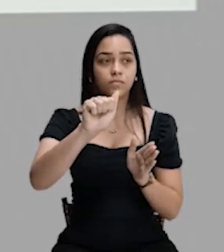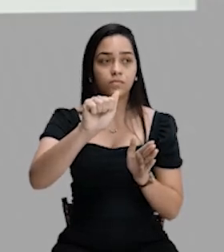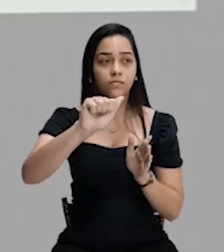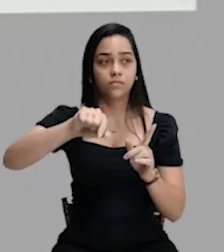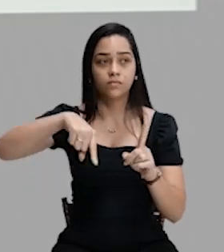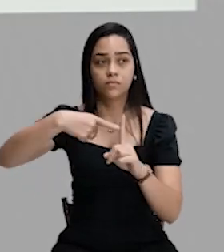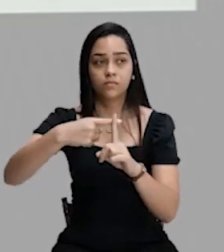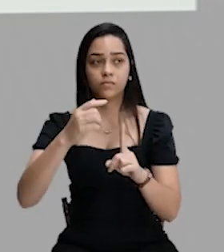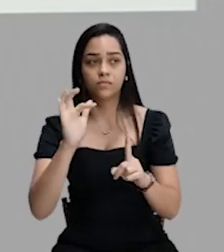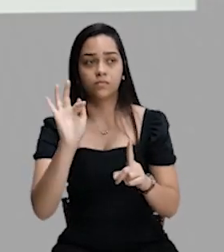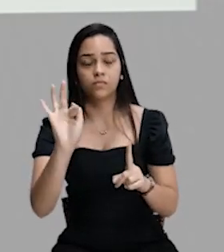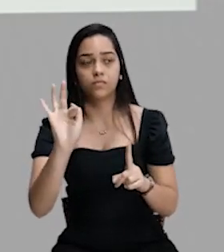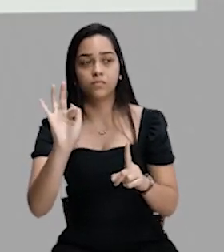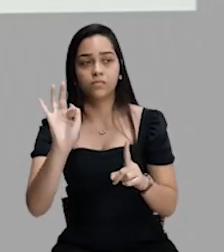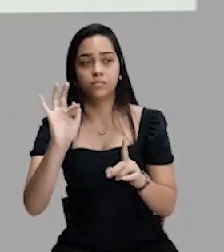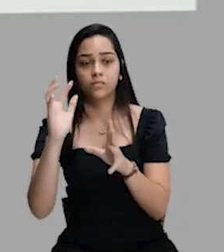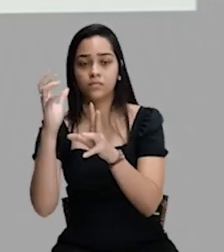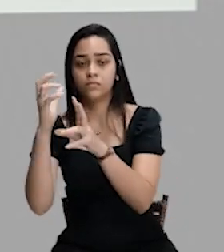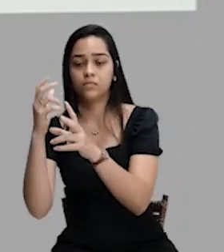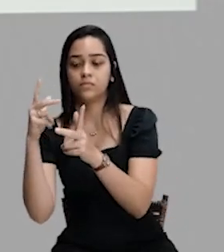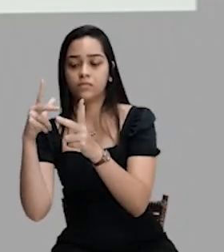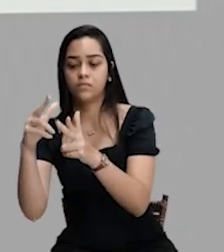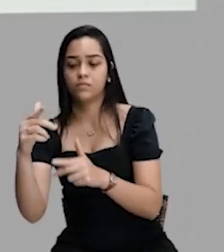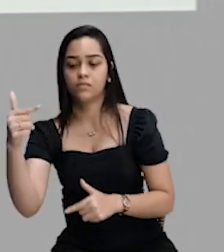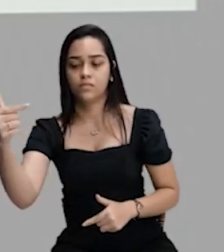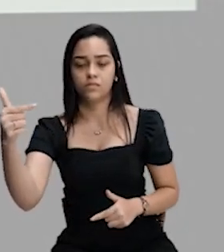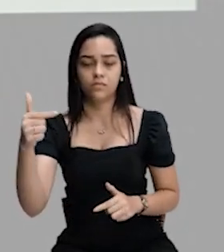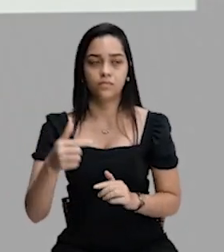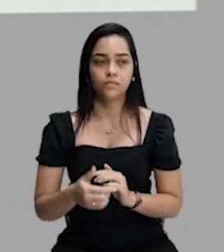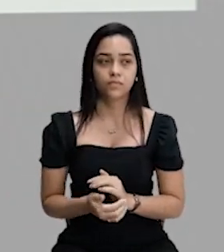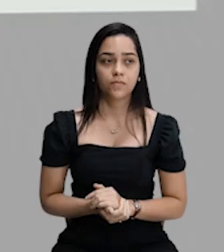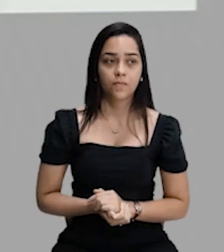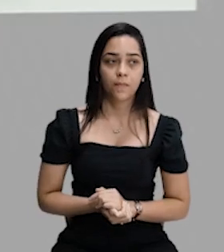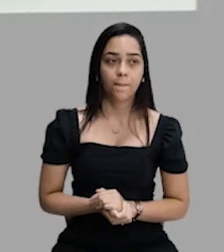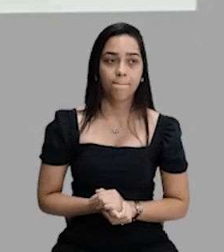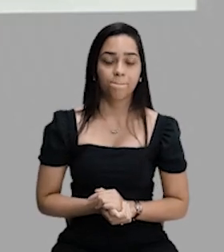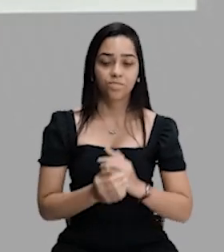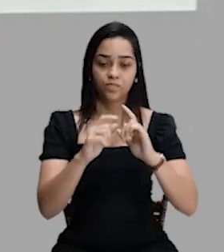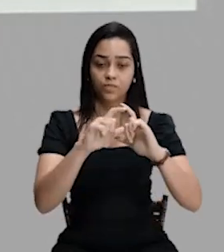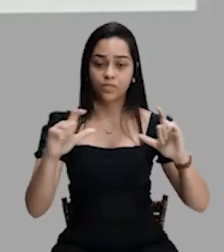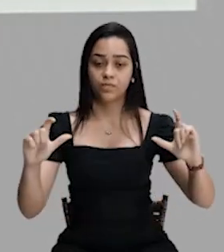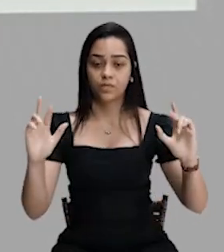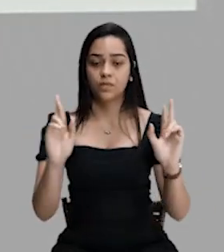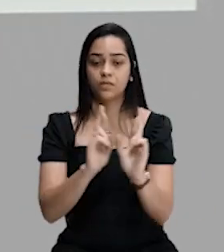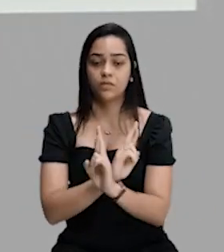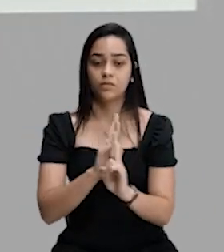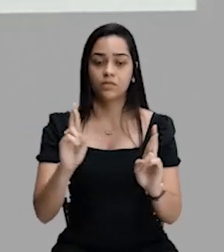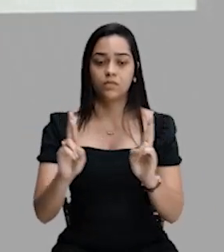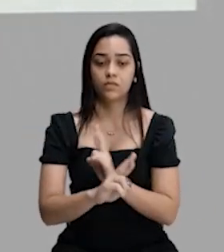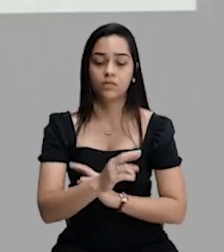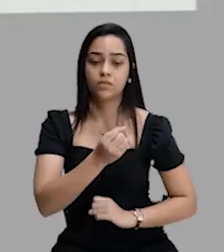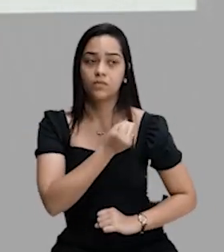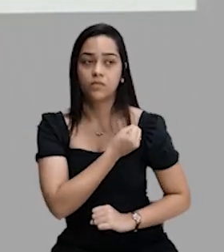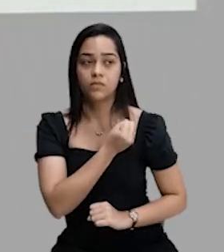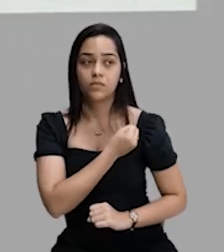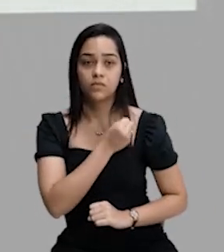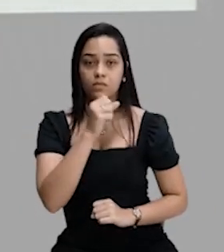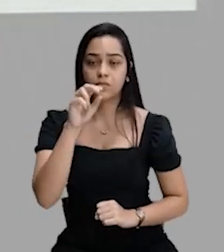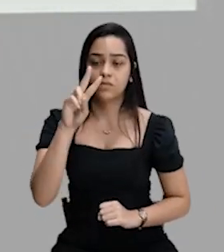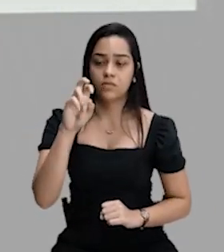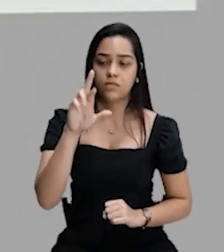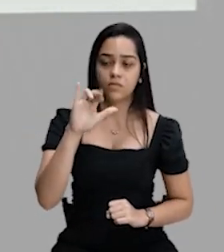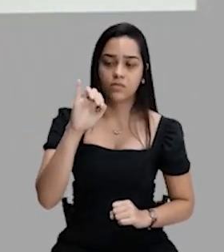+ f = 2 né é uma fórmula que associa aí o número de vértice